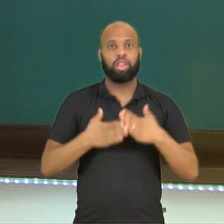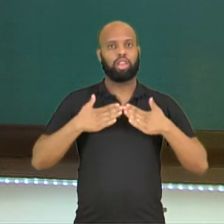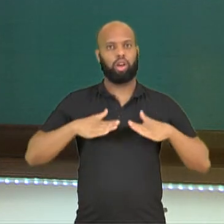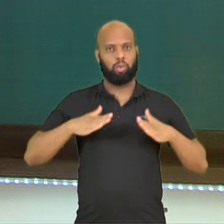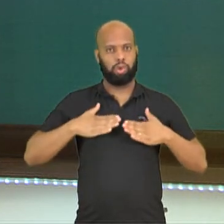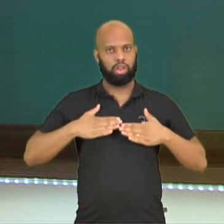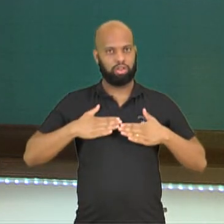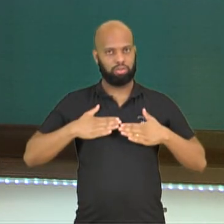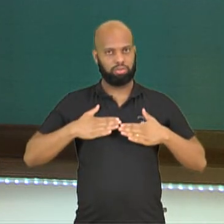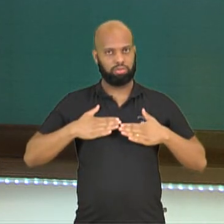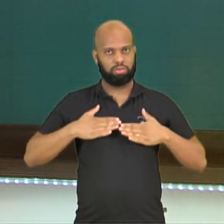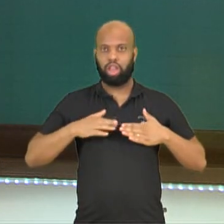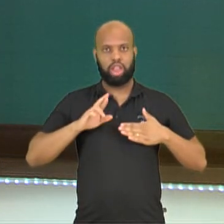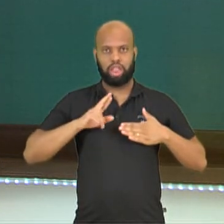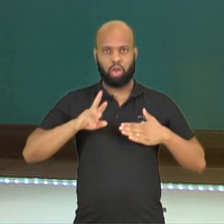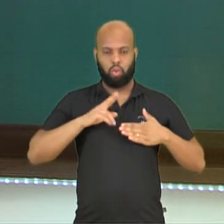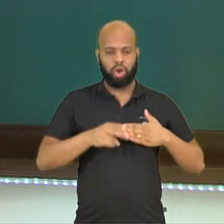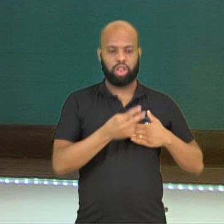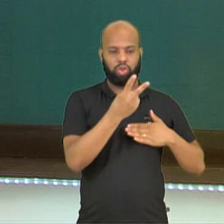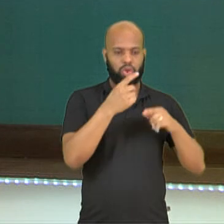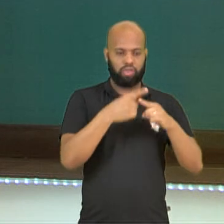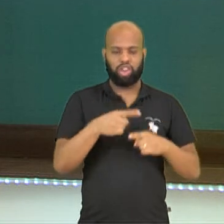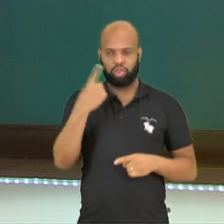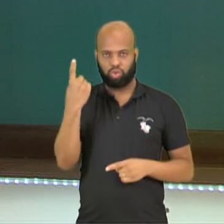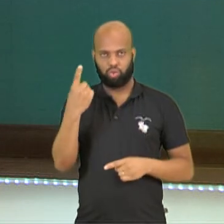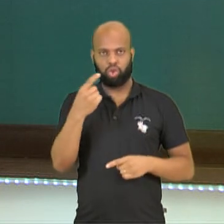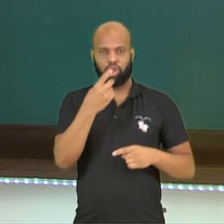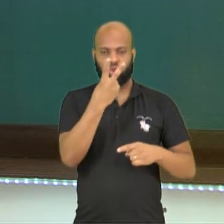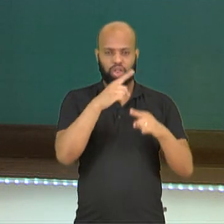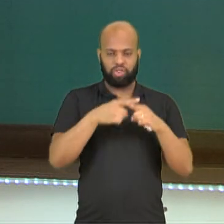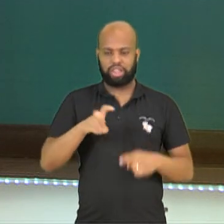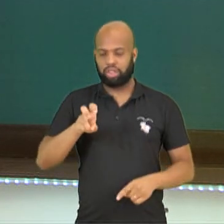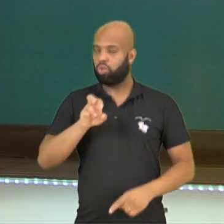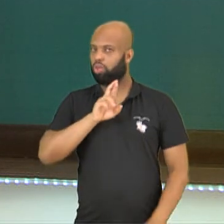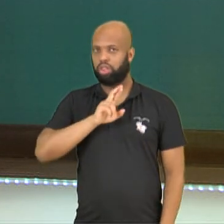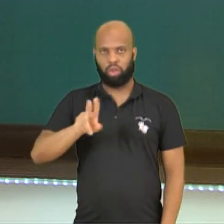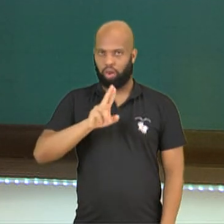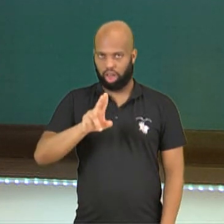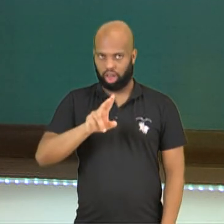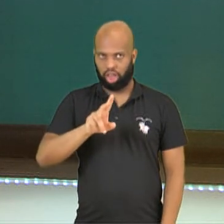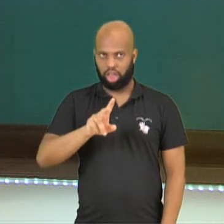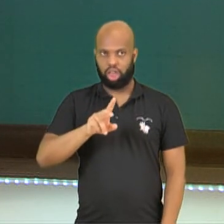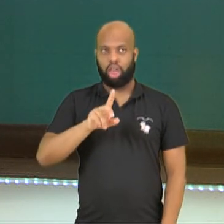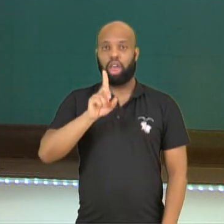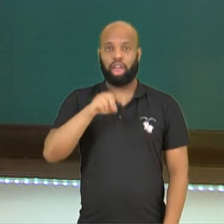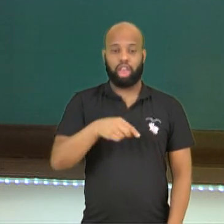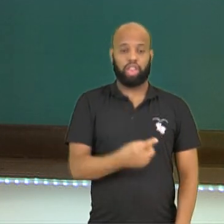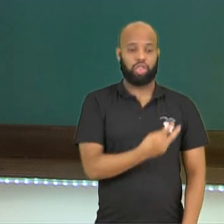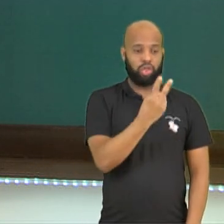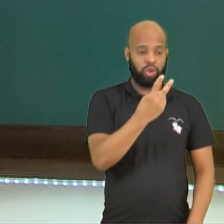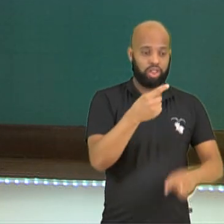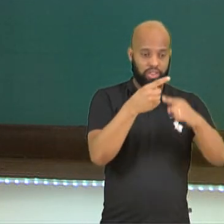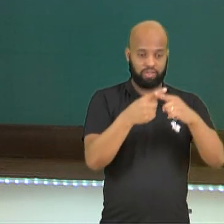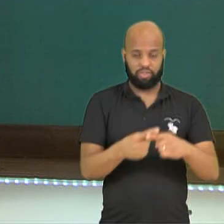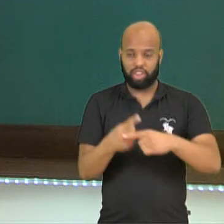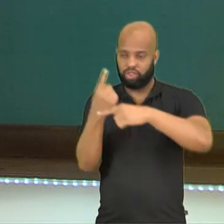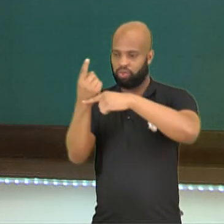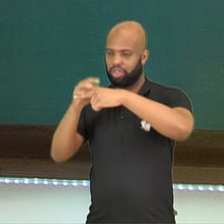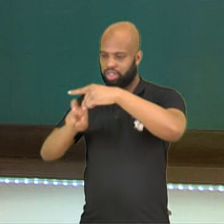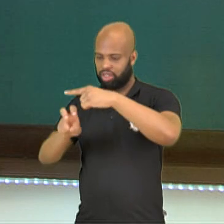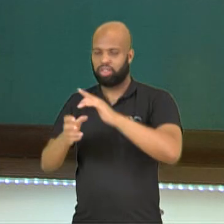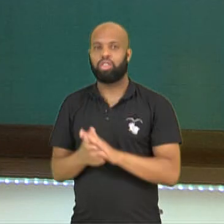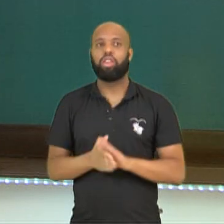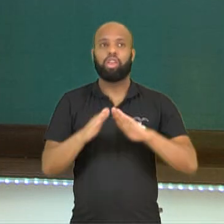fundo, por favor. Não é 2 vezes 1 e 2 vezes 5, tá bom? É 2 vezes 1/5. Então,